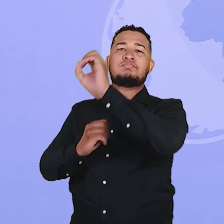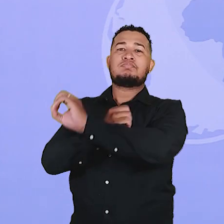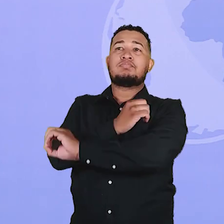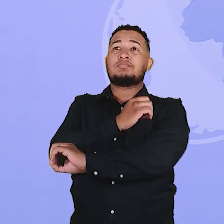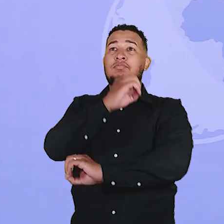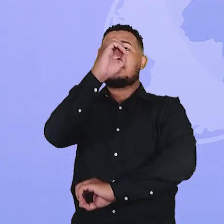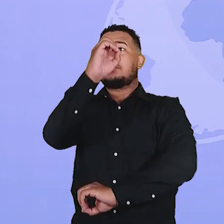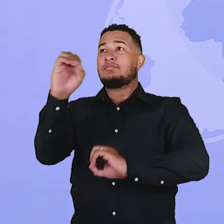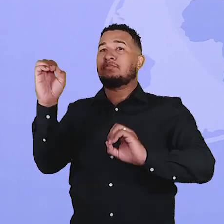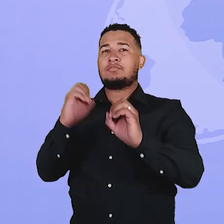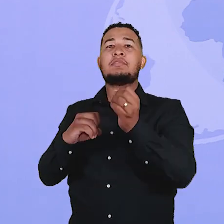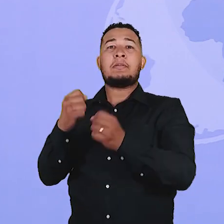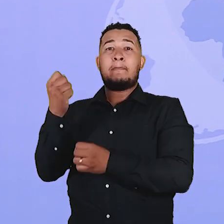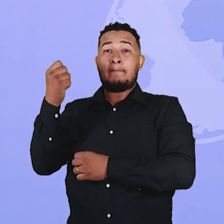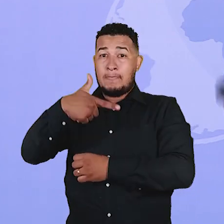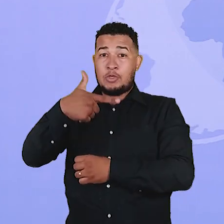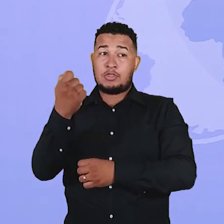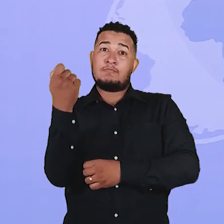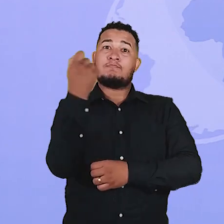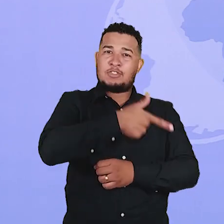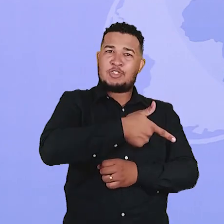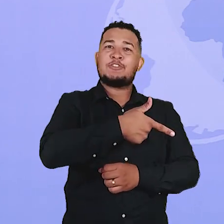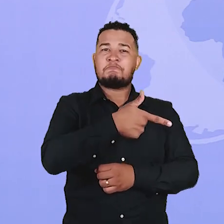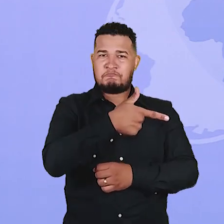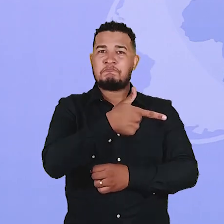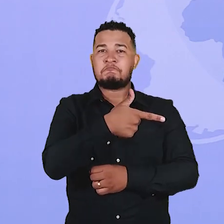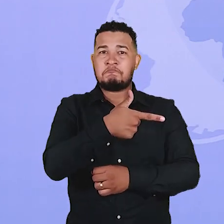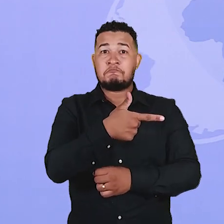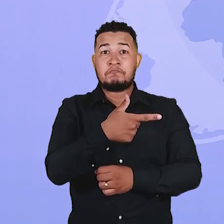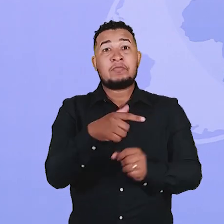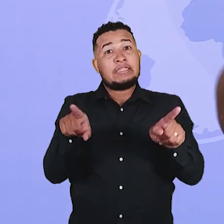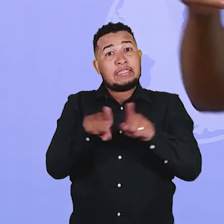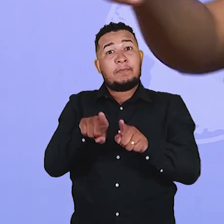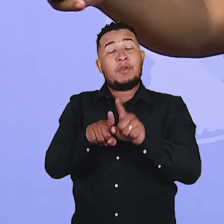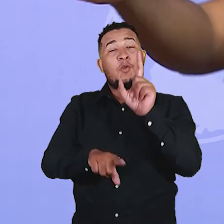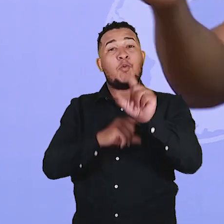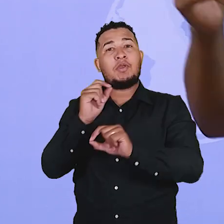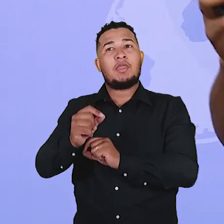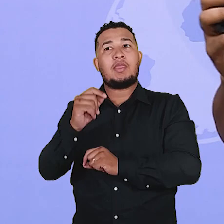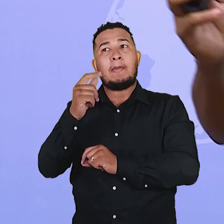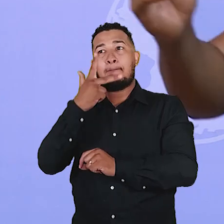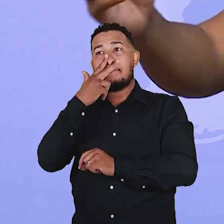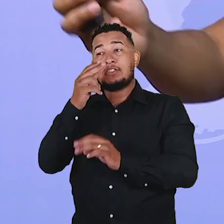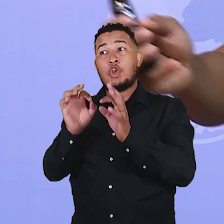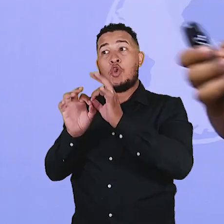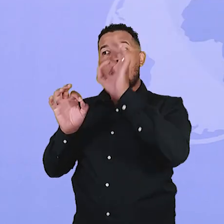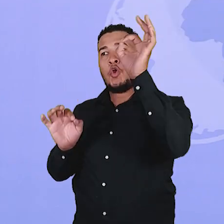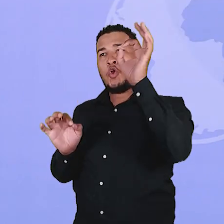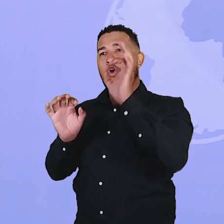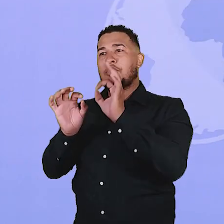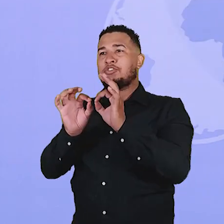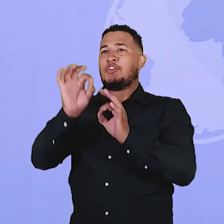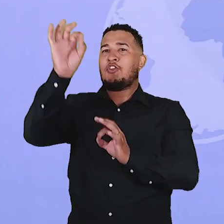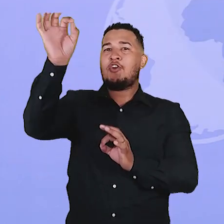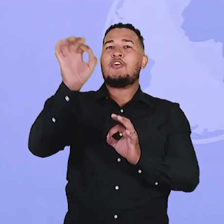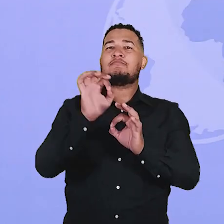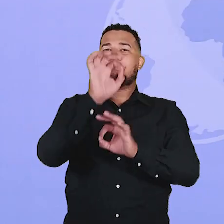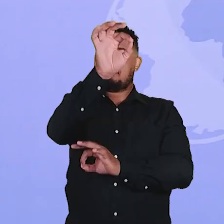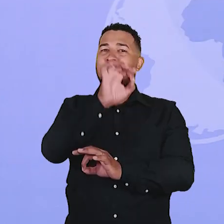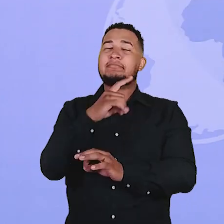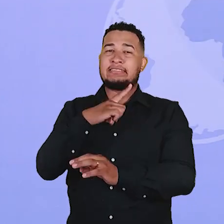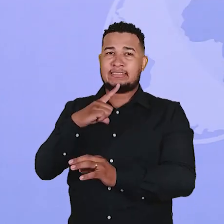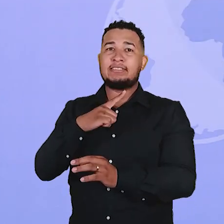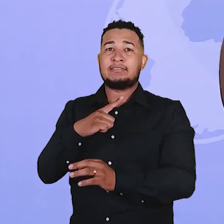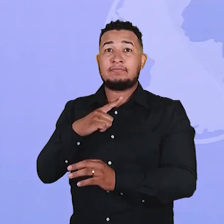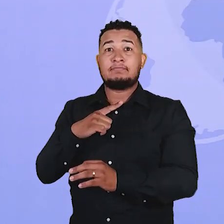mais veloz do que no líquido e no sólido. E ainda, elas estão mais afastadas umas das outras. A gente